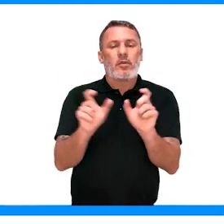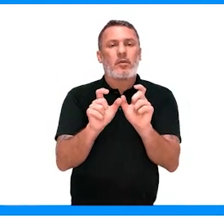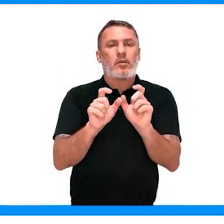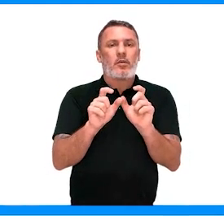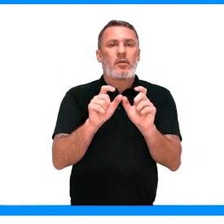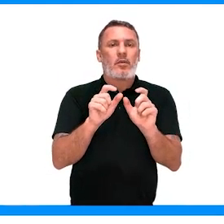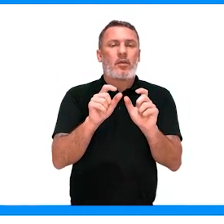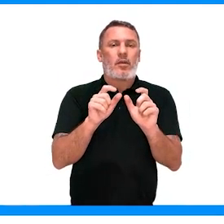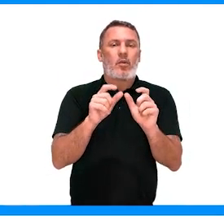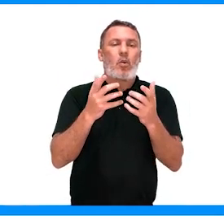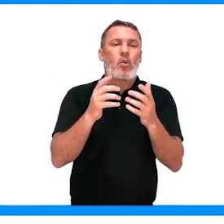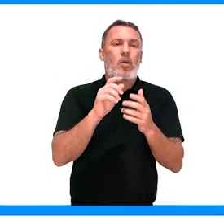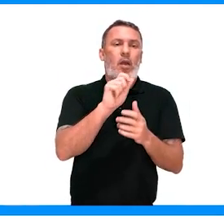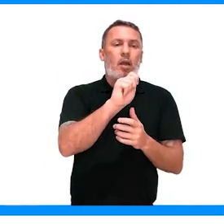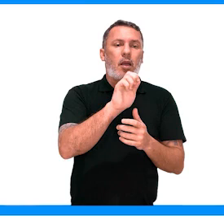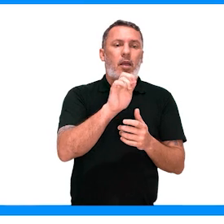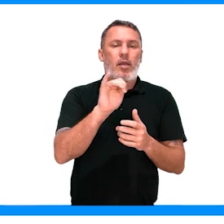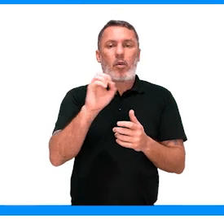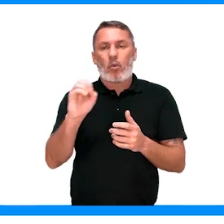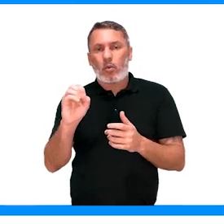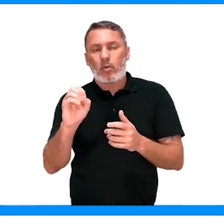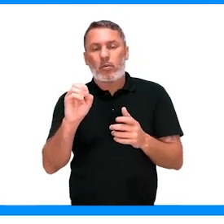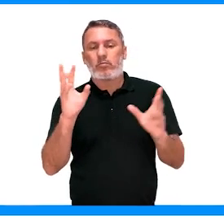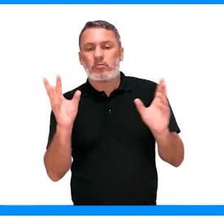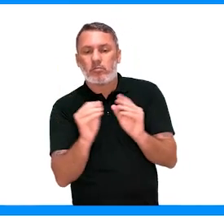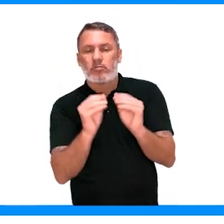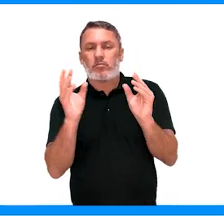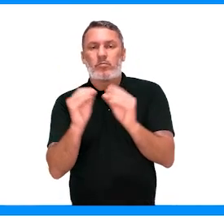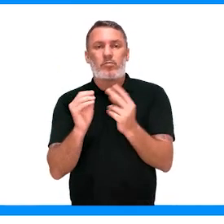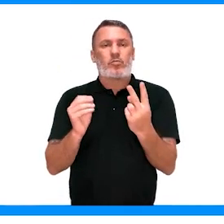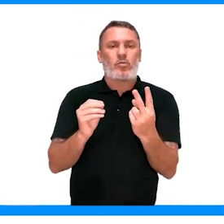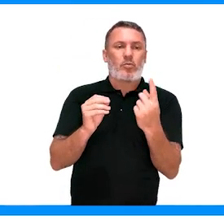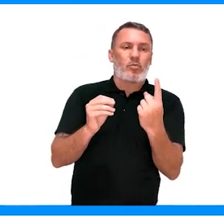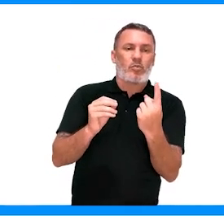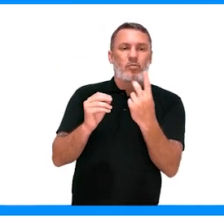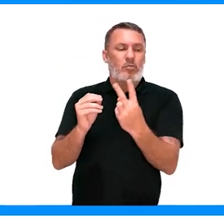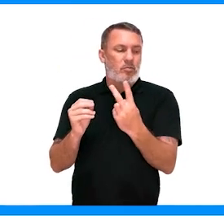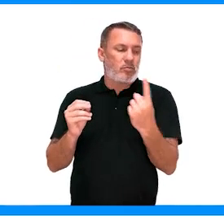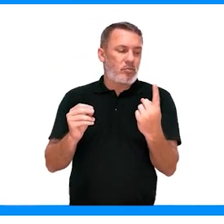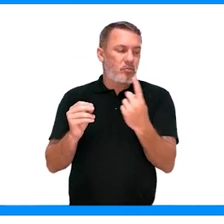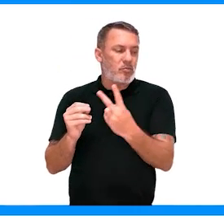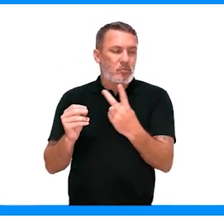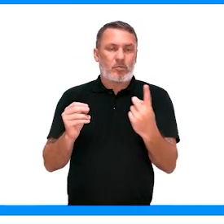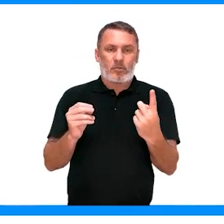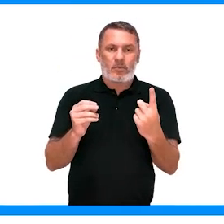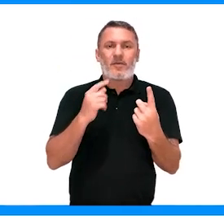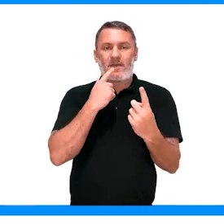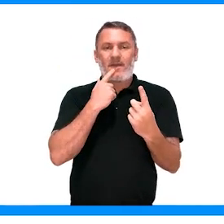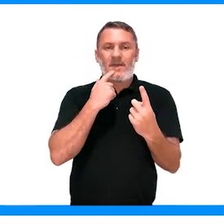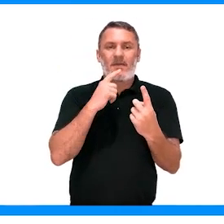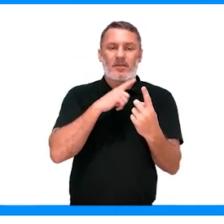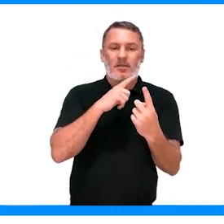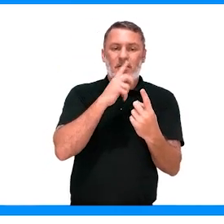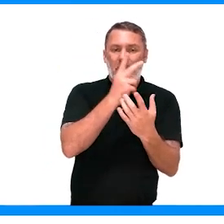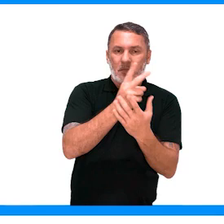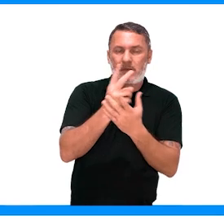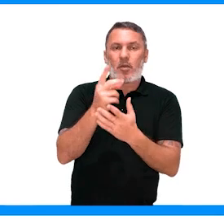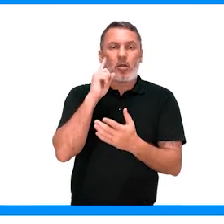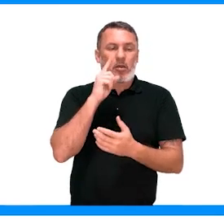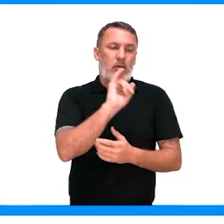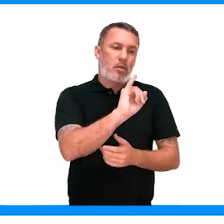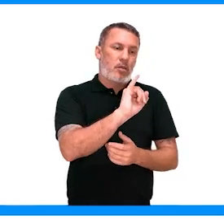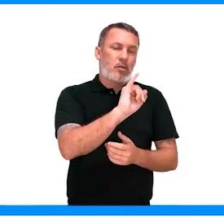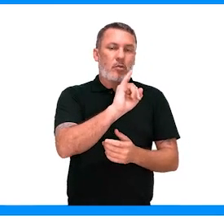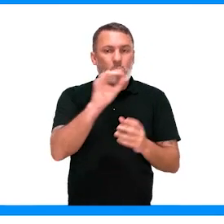passam tem um G na primeira pessoa, yo tengo, e depois ele sofre também a irregularidade